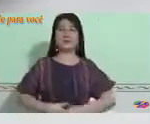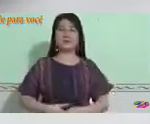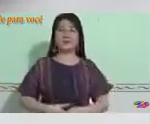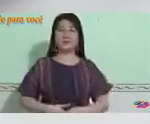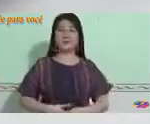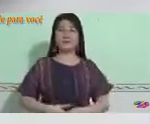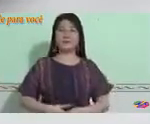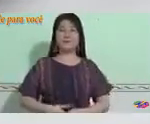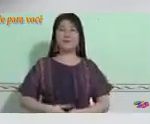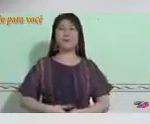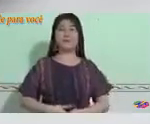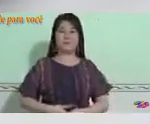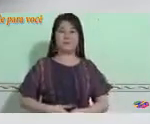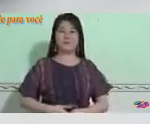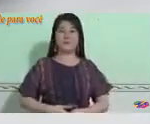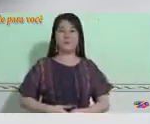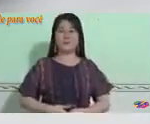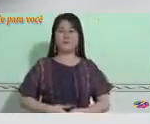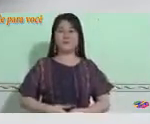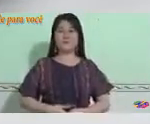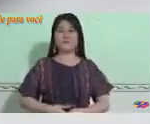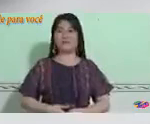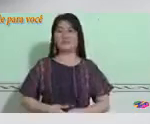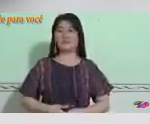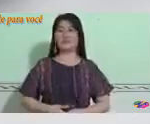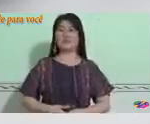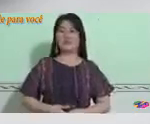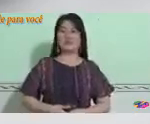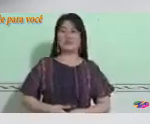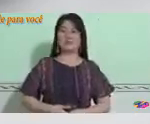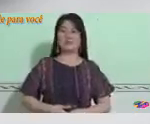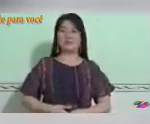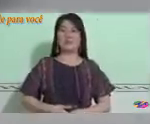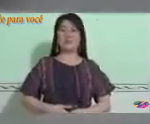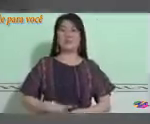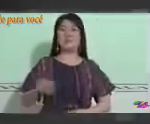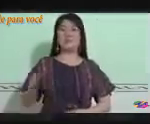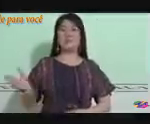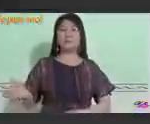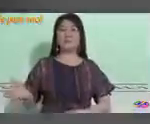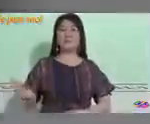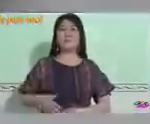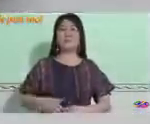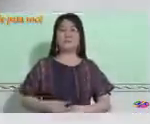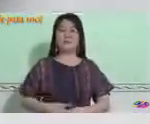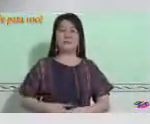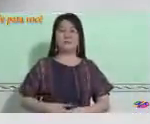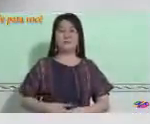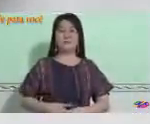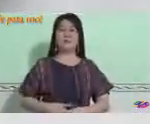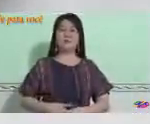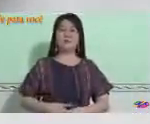O que fazer dois pontos? O tratamento da psoríase inclui o uso de cremes hidratantes e pomadas anti-inflamatórias,